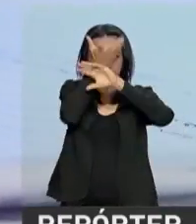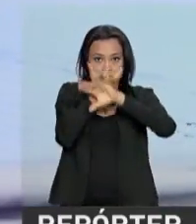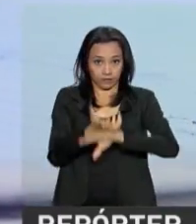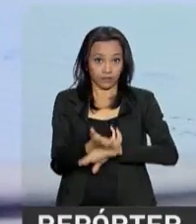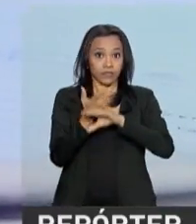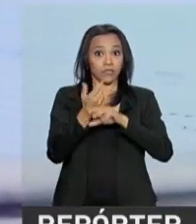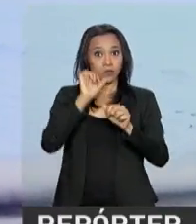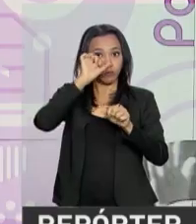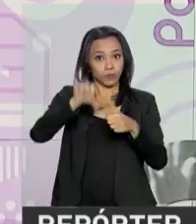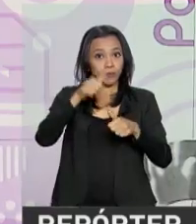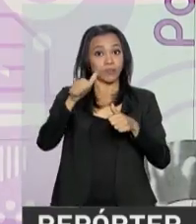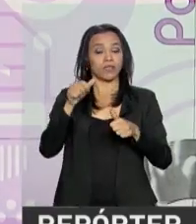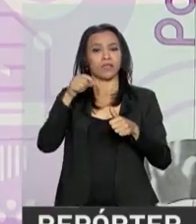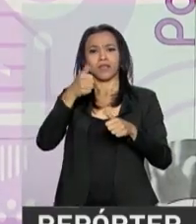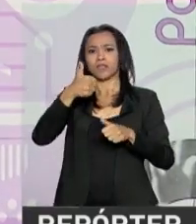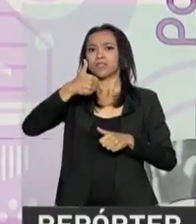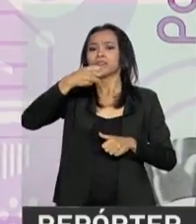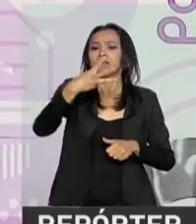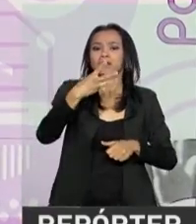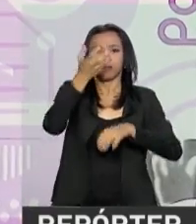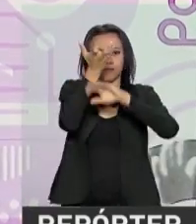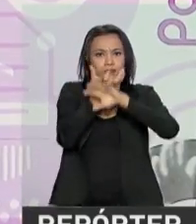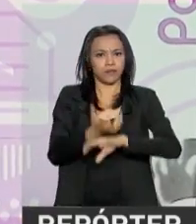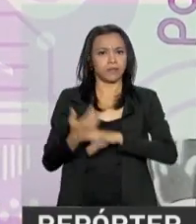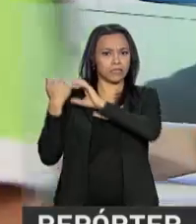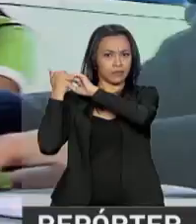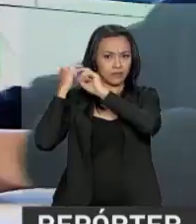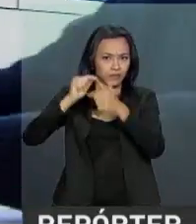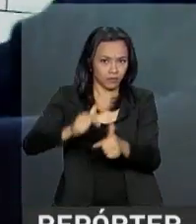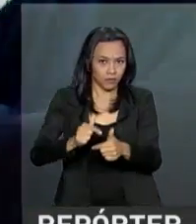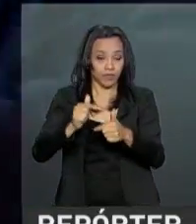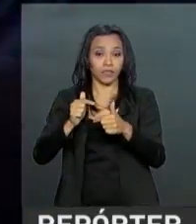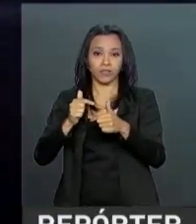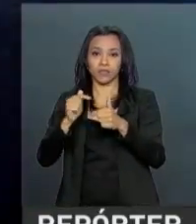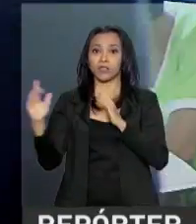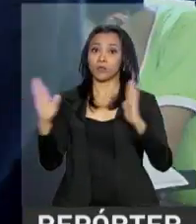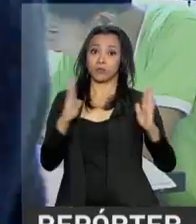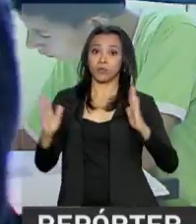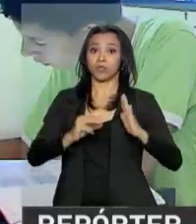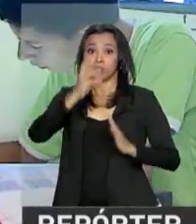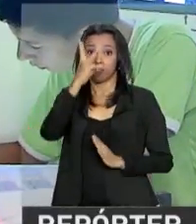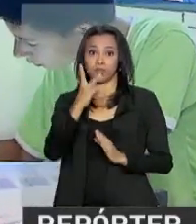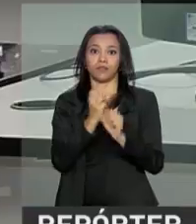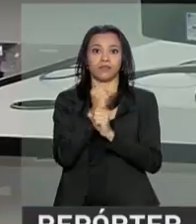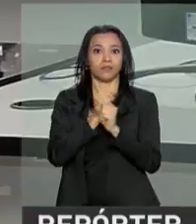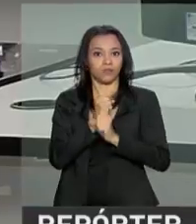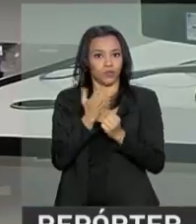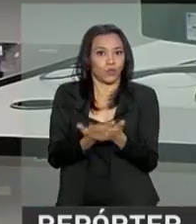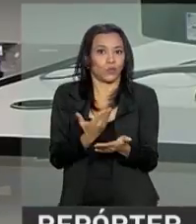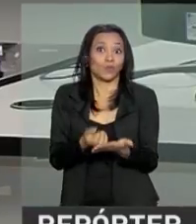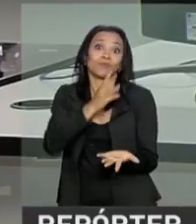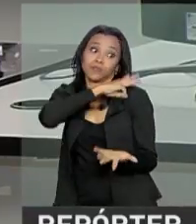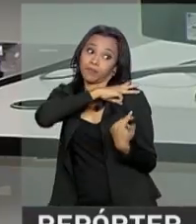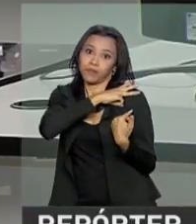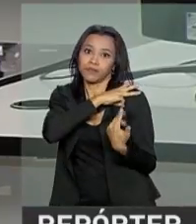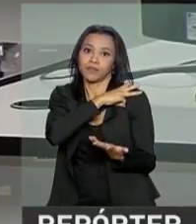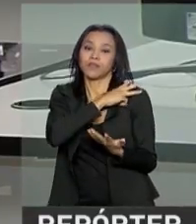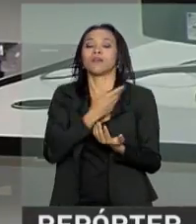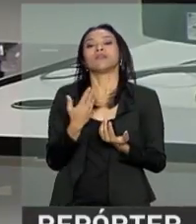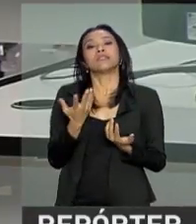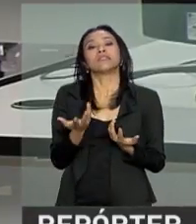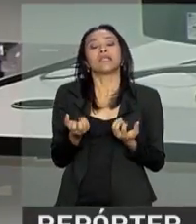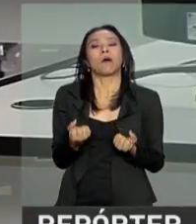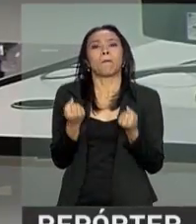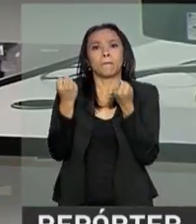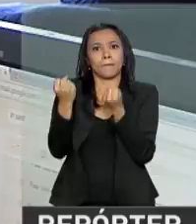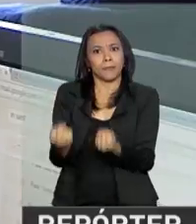distribuição do conteúdo das 13 disciplinas tradicionais ao longo dos 3 anos de estudo. Também dá novo peso ao